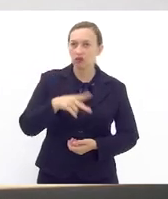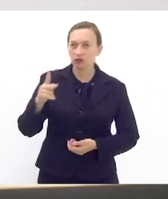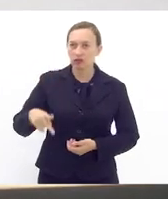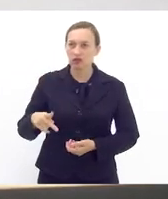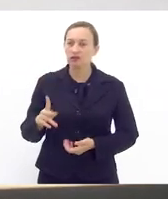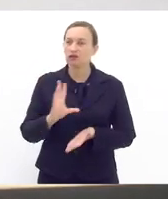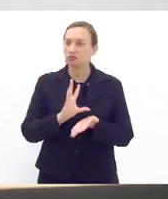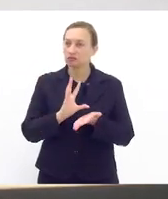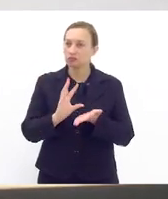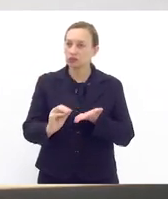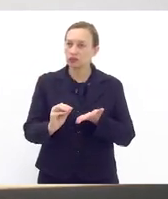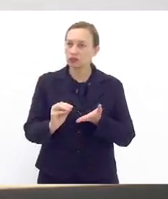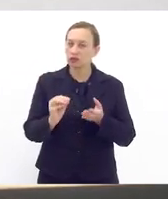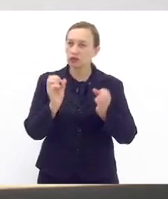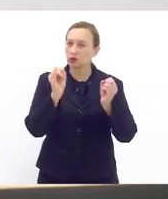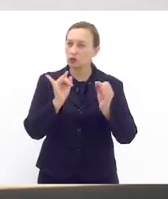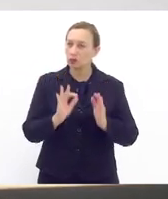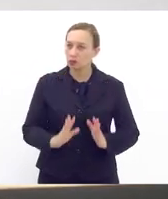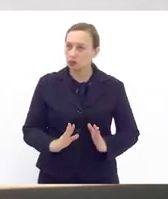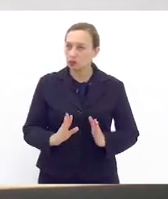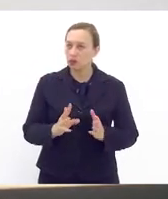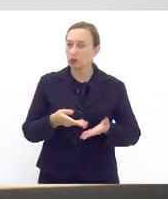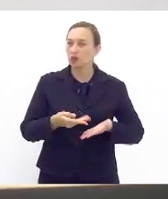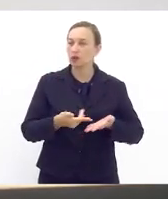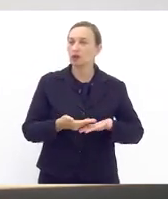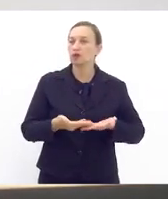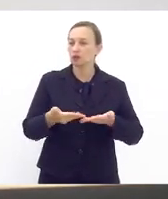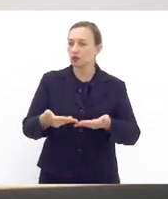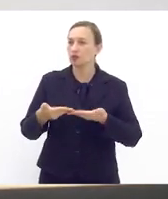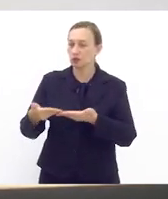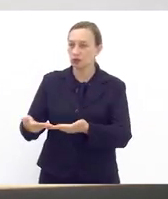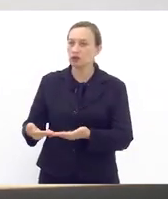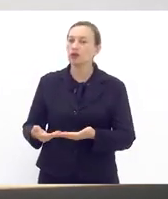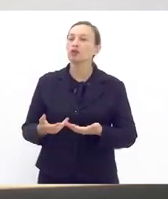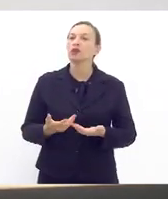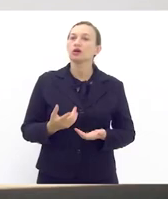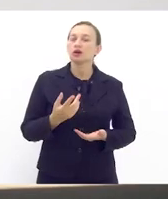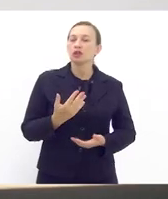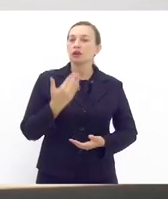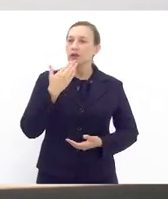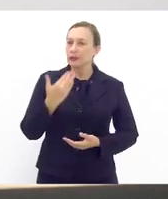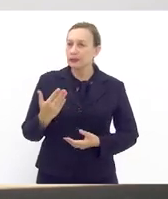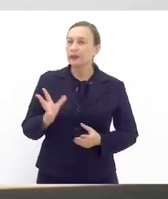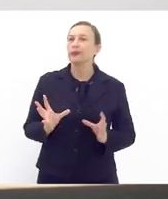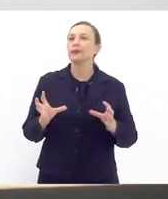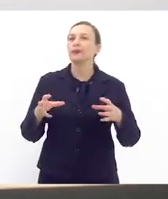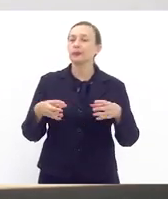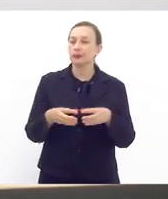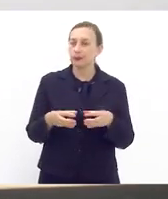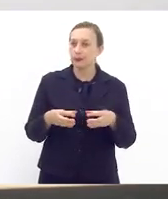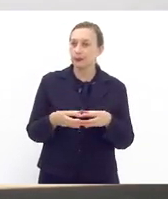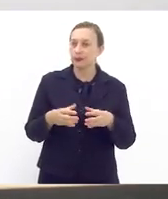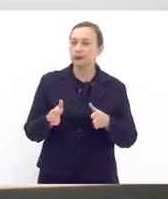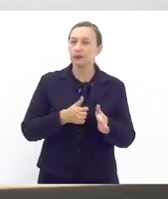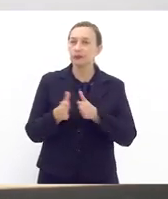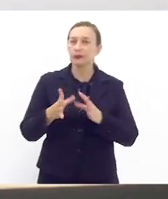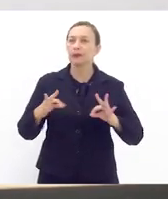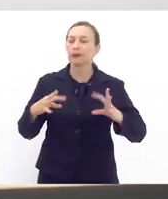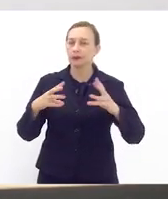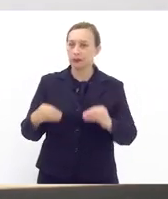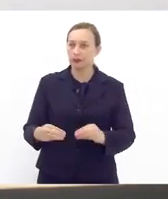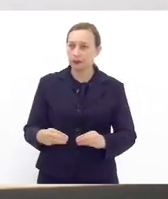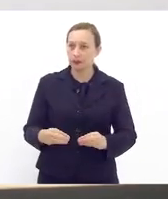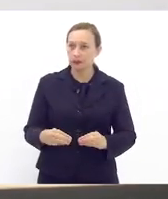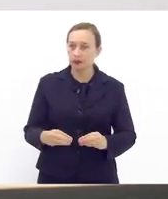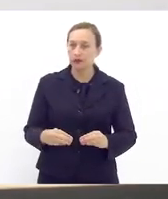as atas à disposição irei oficial a comissão para que eu possa ter acesso a todas essas atas de